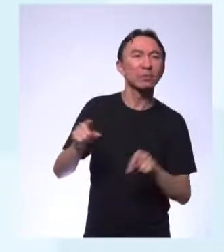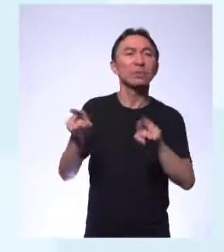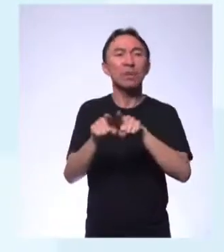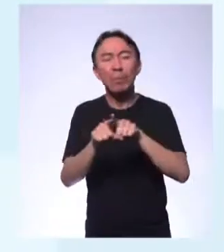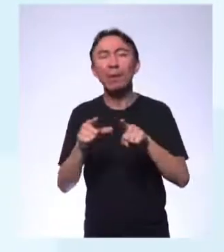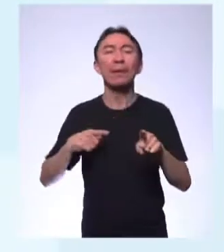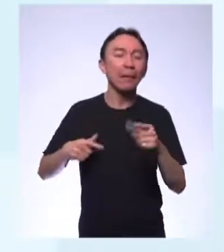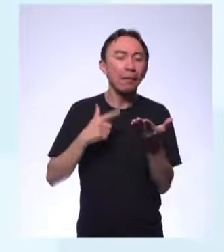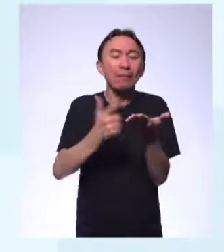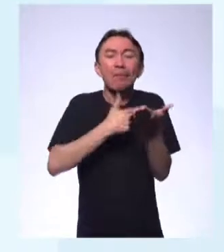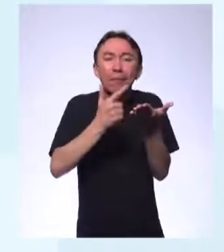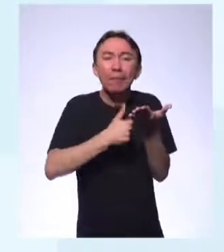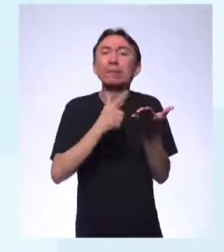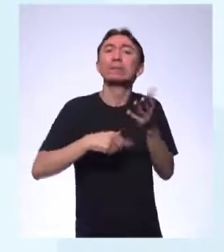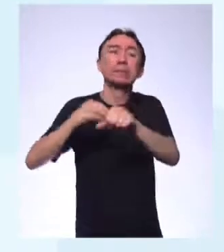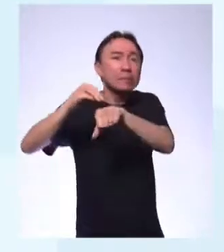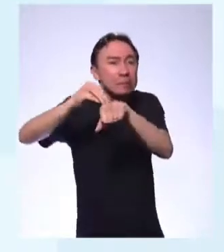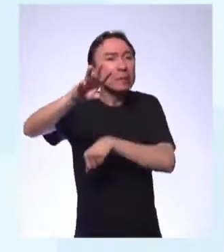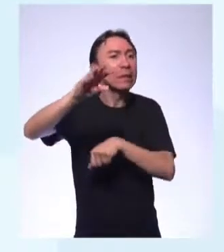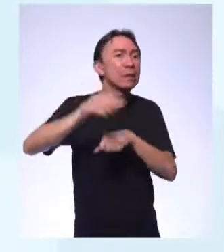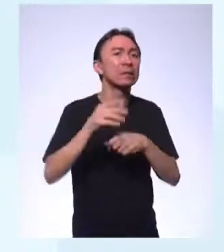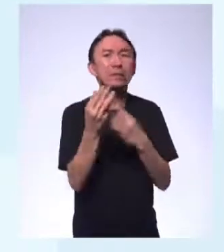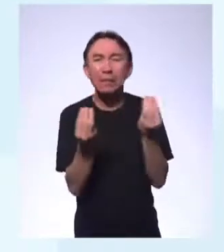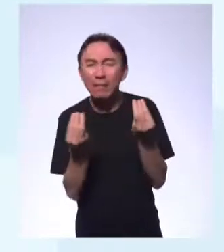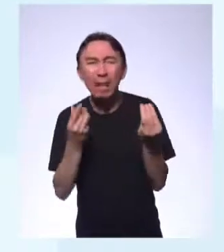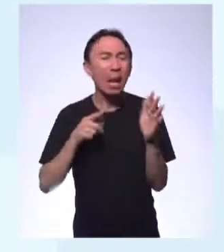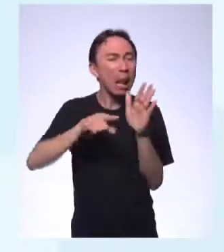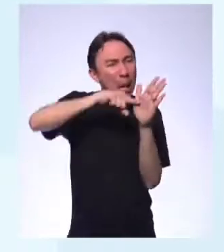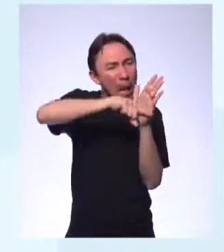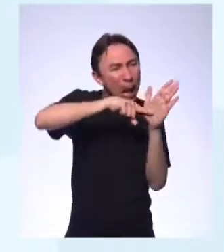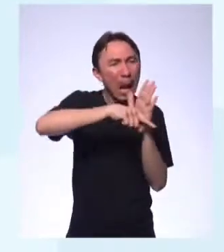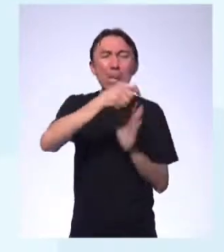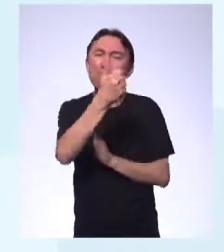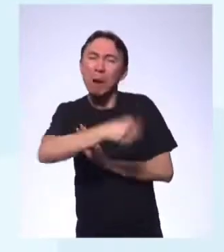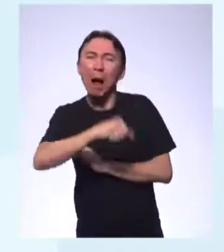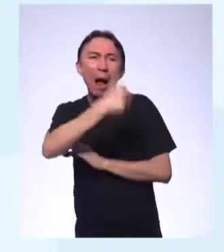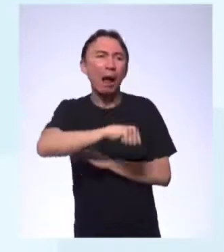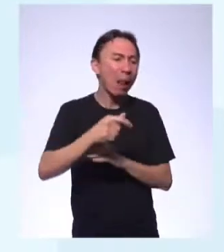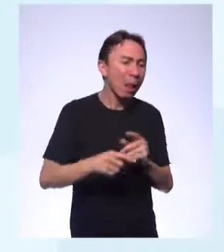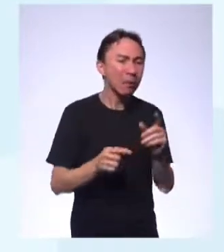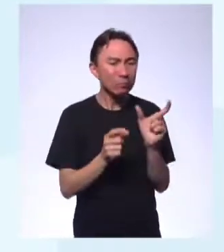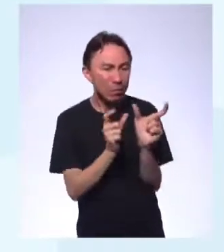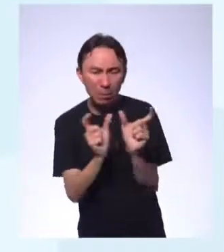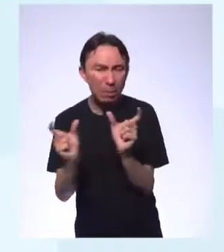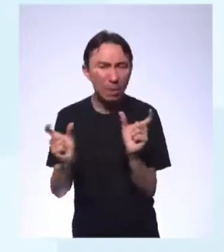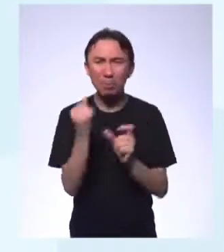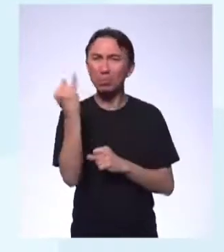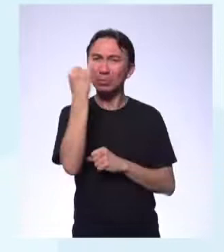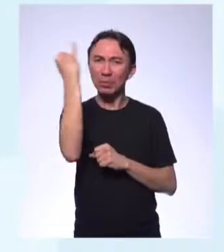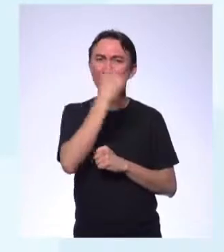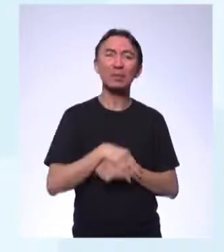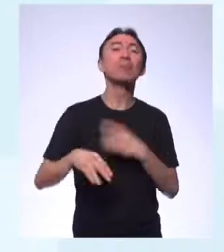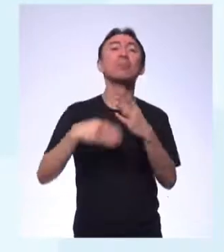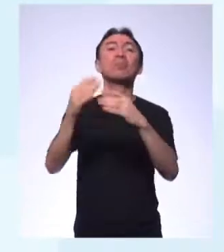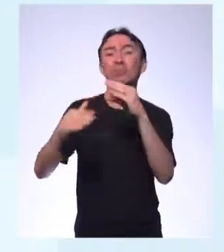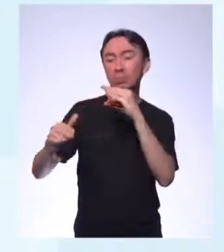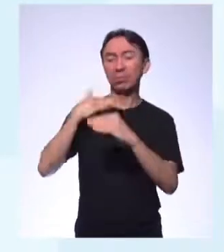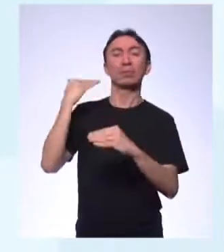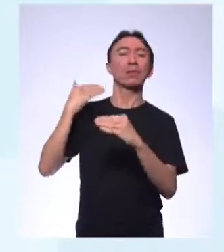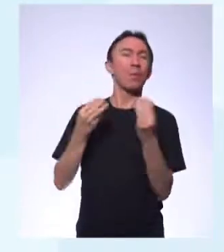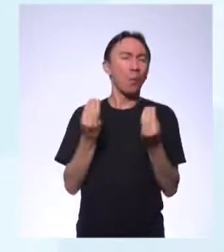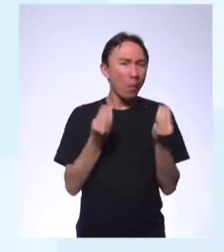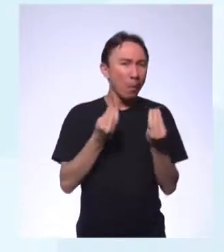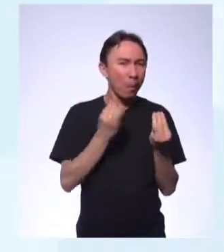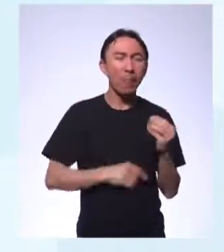apresente, descreva de forma objetiva, faça análise de trechos importantes e compartilhe com a gente. Como? Através de